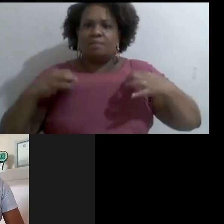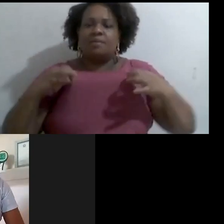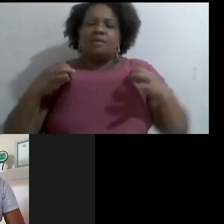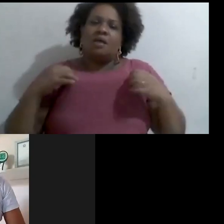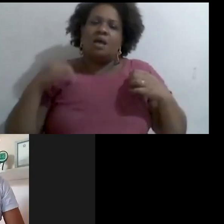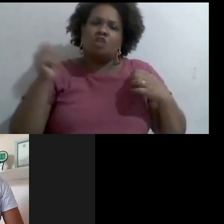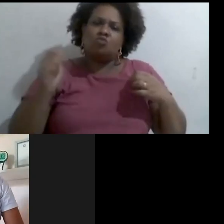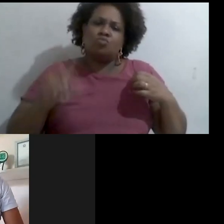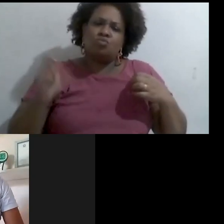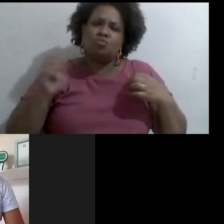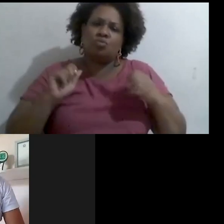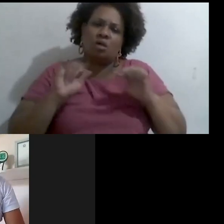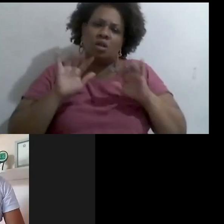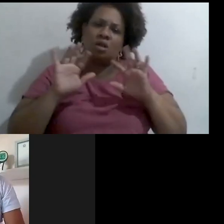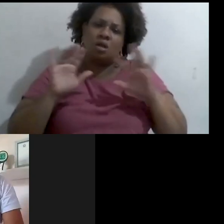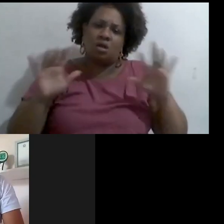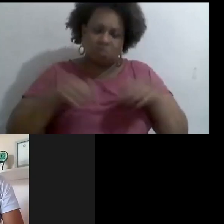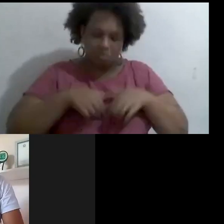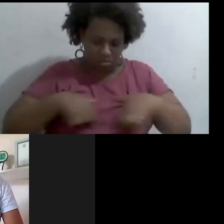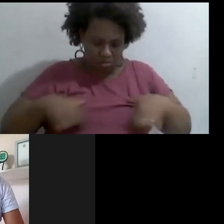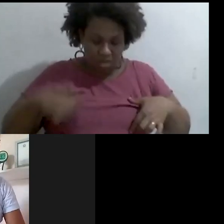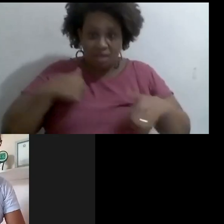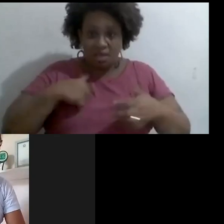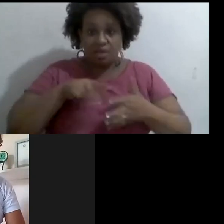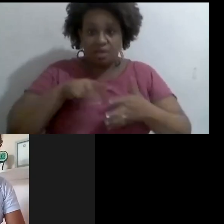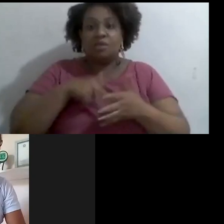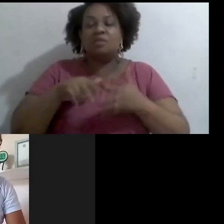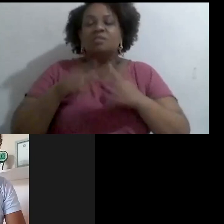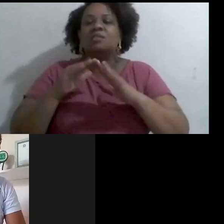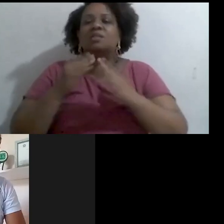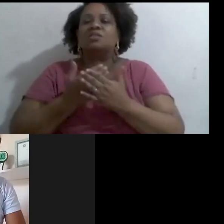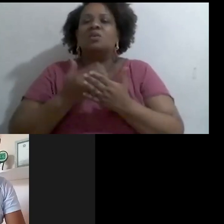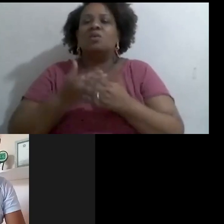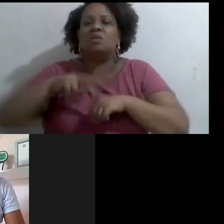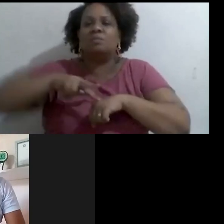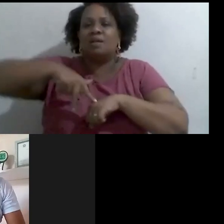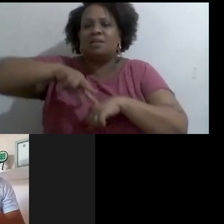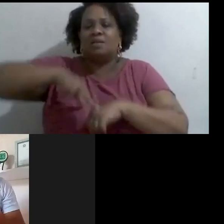bebê. Escrito Eu Danço, da Escola de Balé de Correção Teatro de Simões Filho.